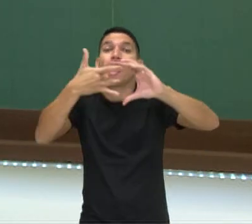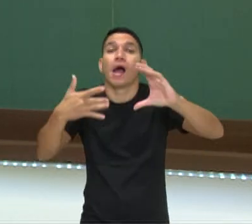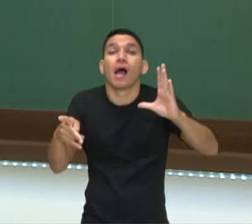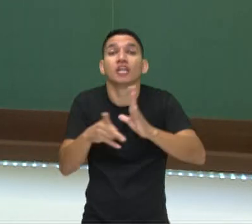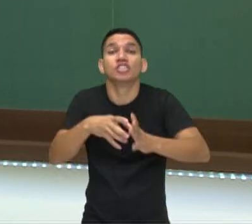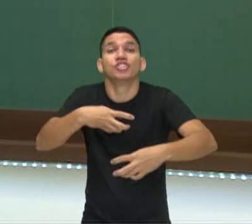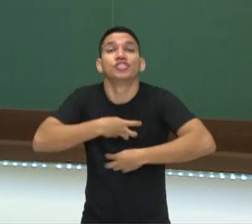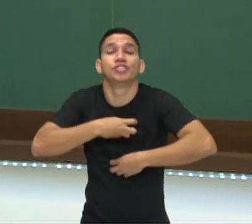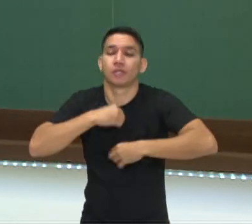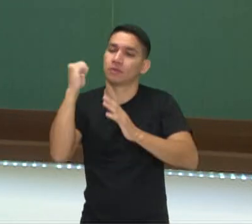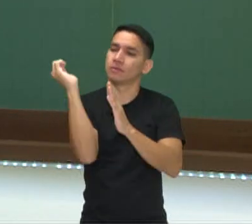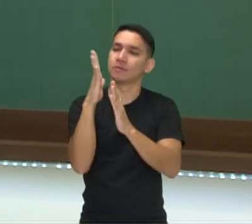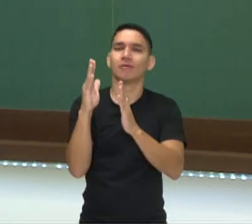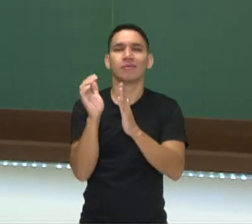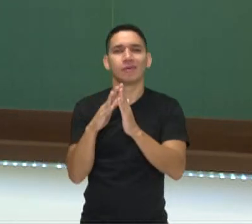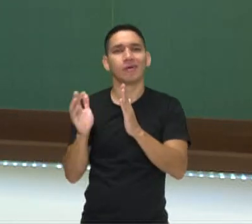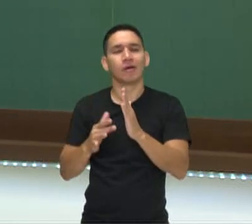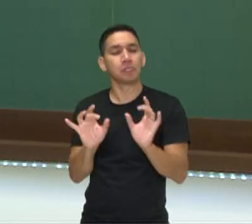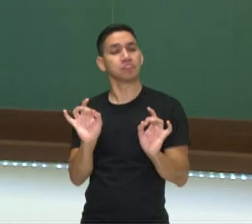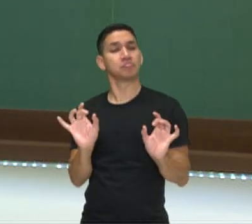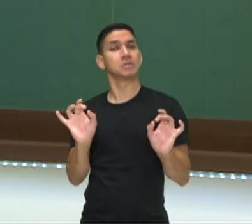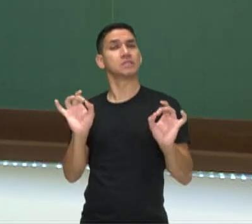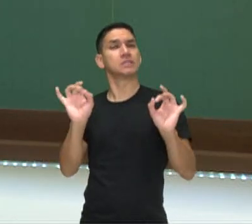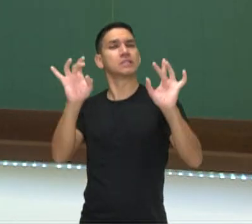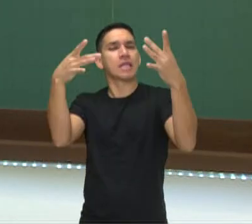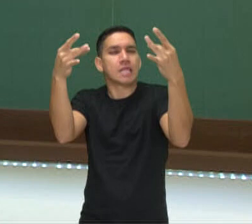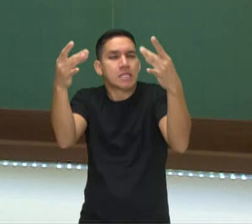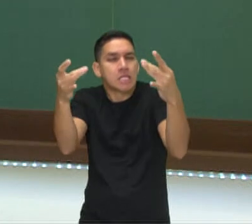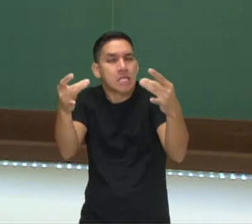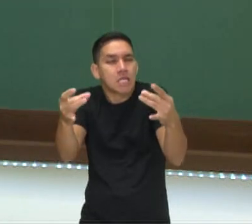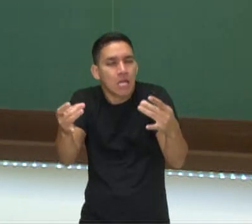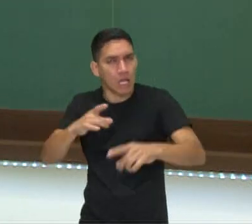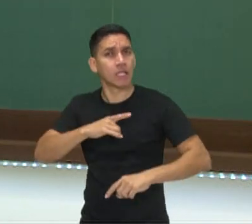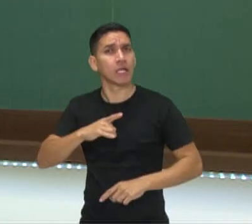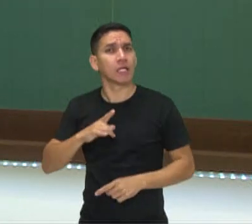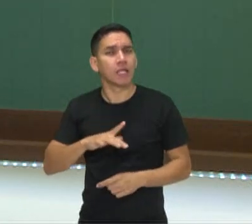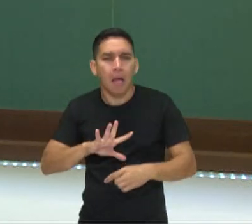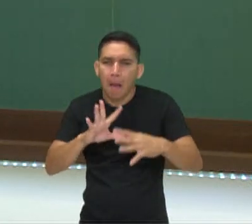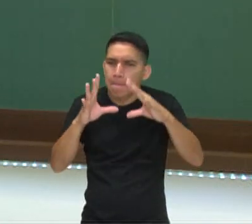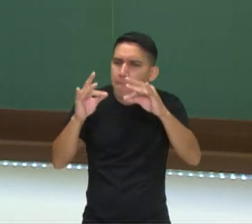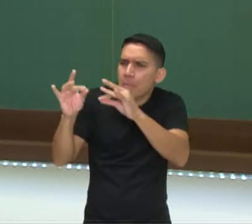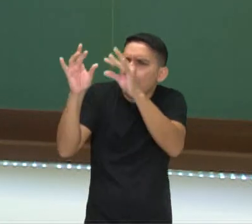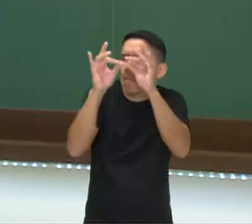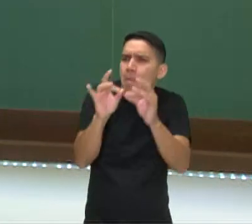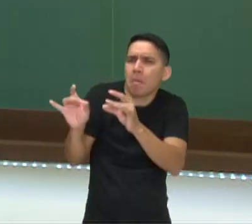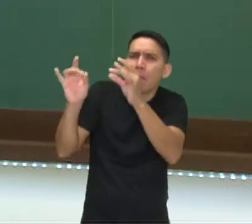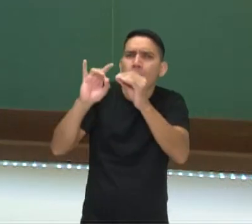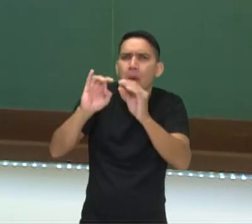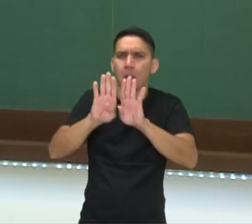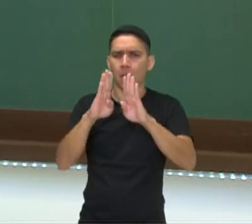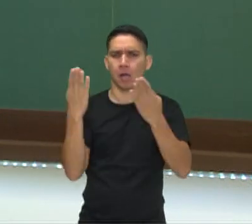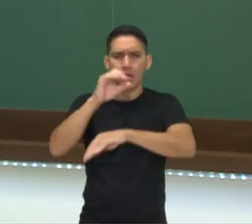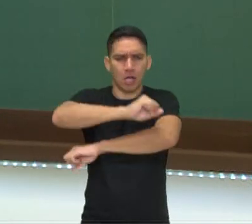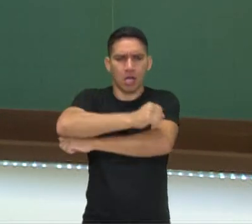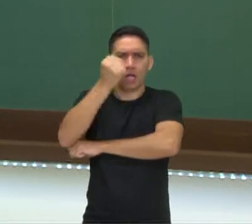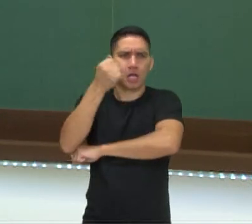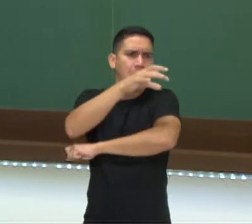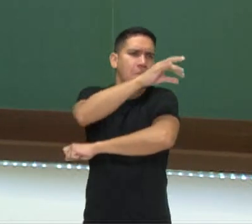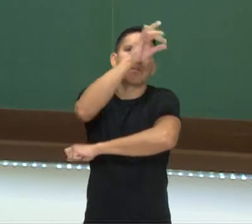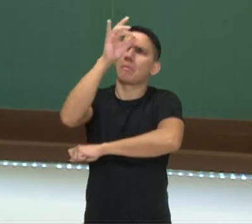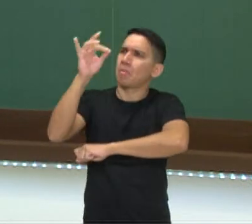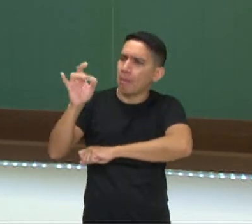estilo barroco, um certo preciosismo com os detalhes, esses arabescos, como eu disse, em volta das janelas, em volta